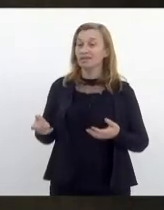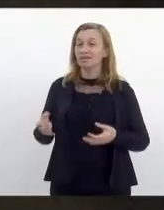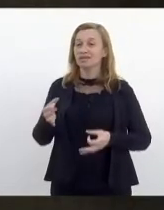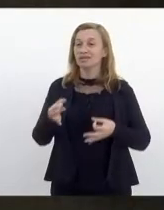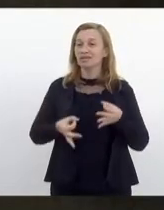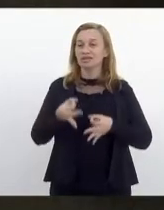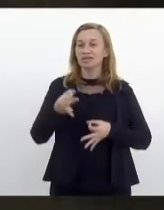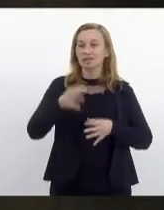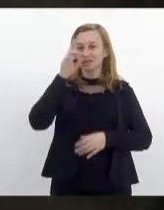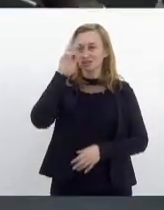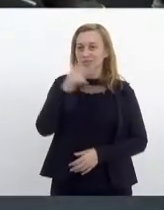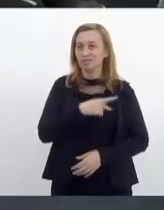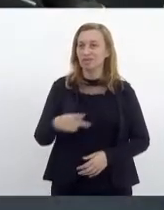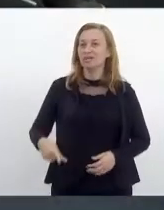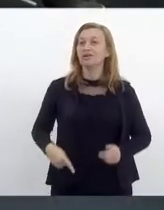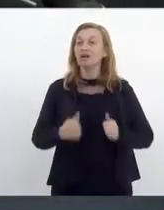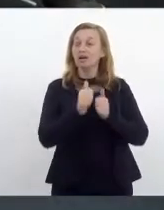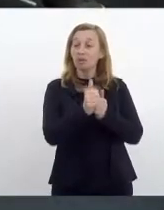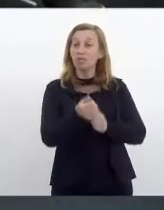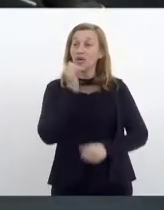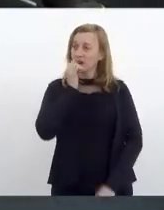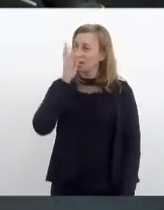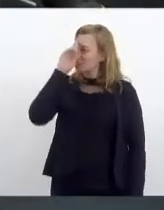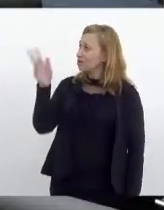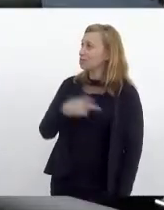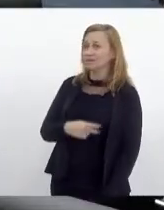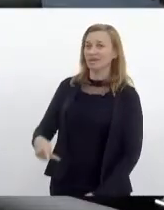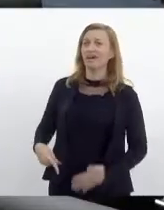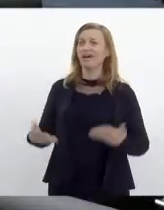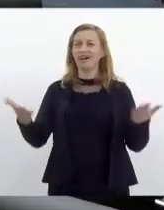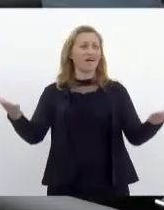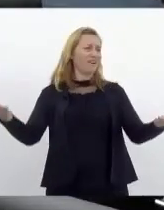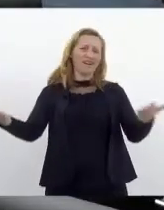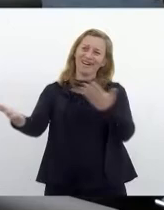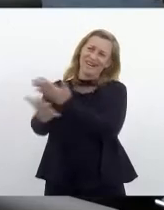senhor presidente. Acompanhe o relator, senhor